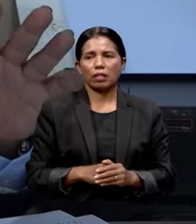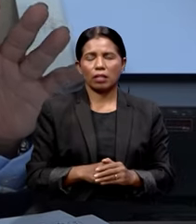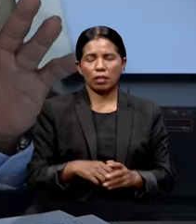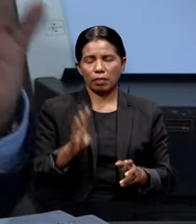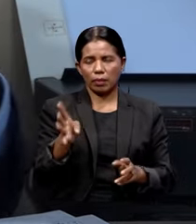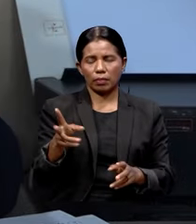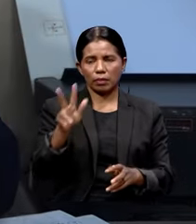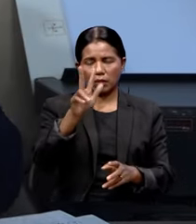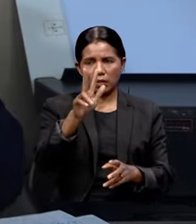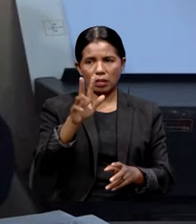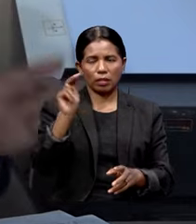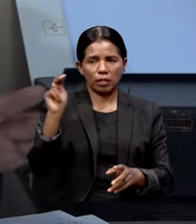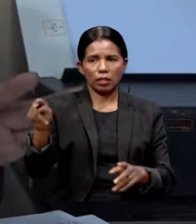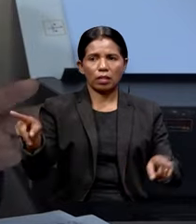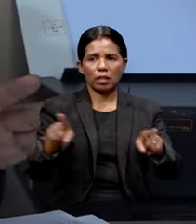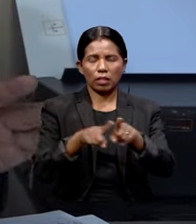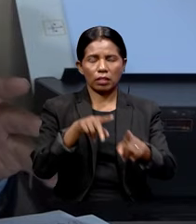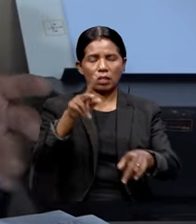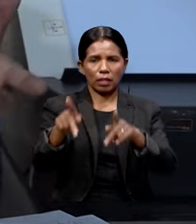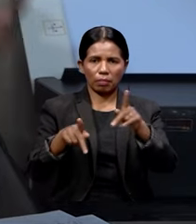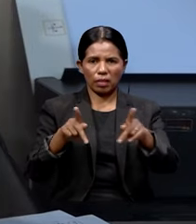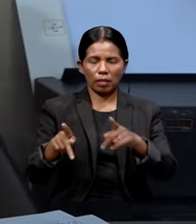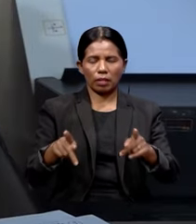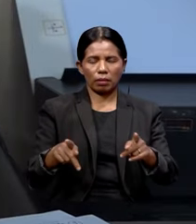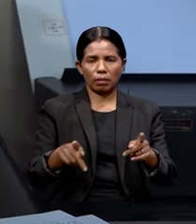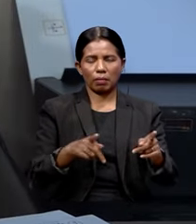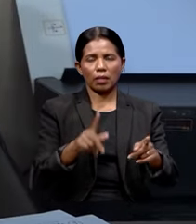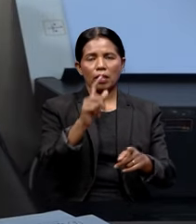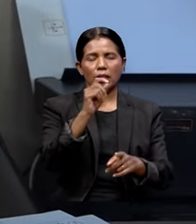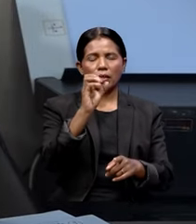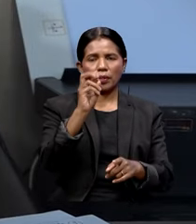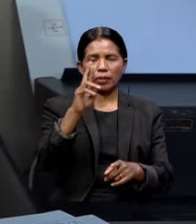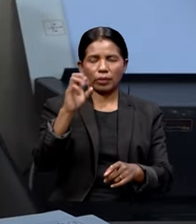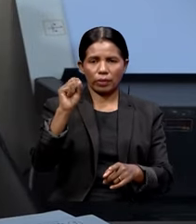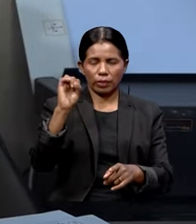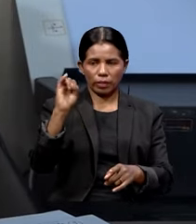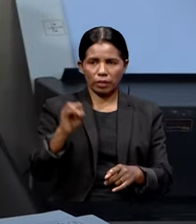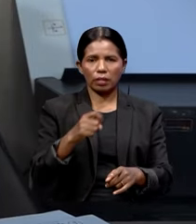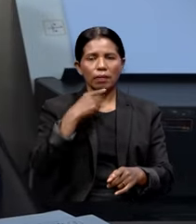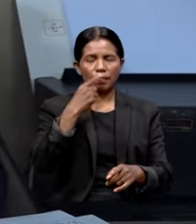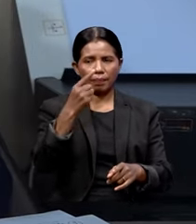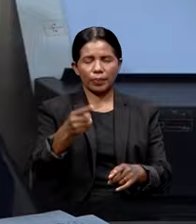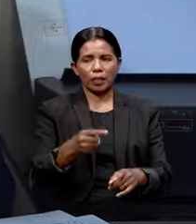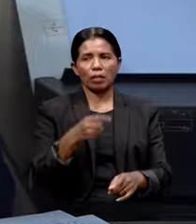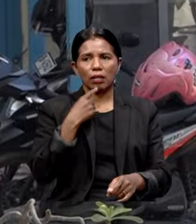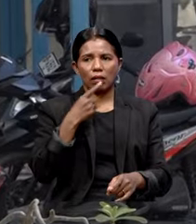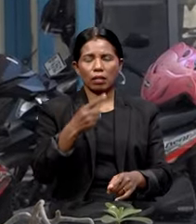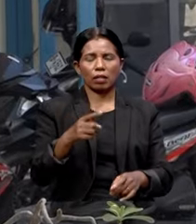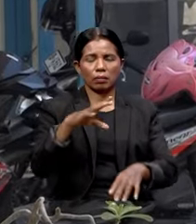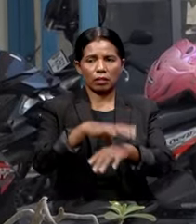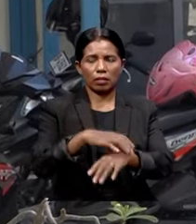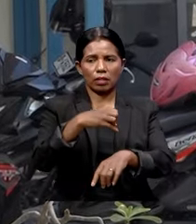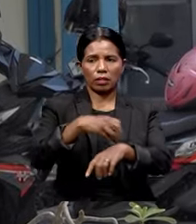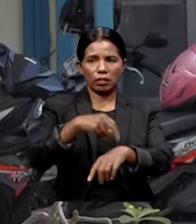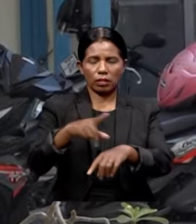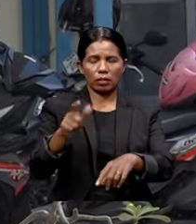43 de rania nação terrorista. Baseia bem dané, Interpol já sai mandado de capturação internacional e a 27